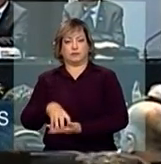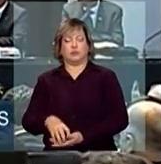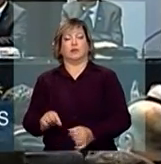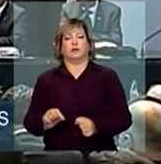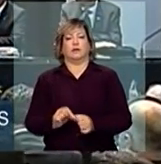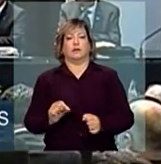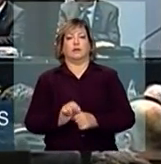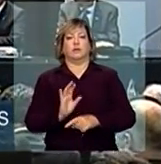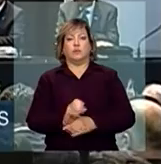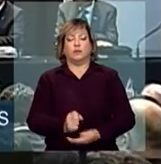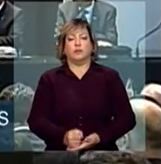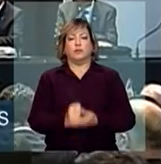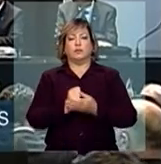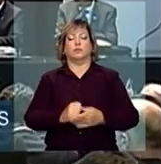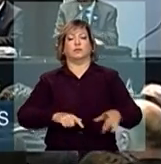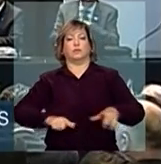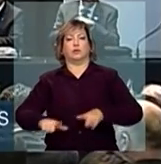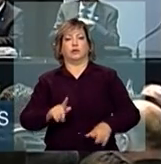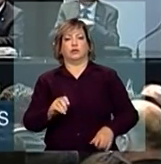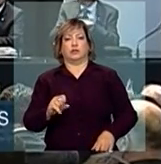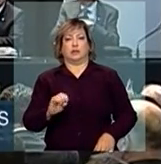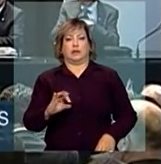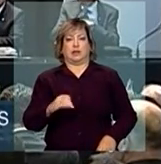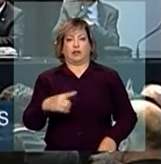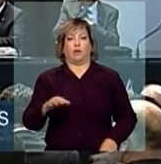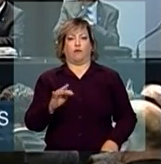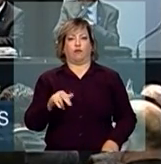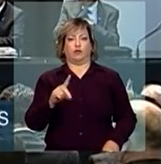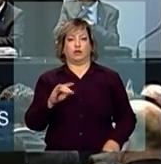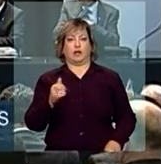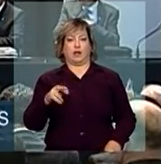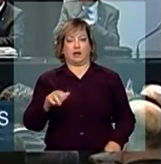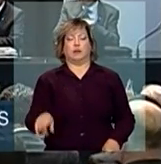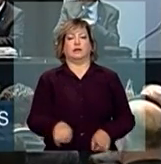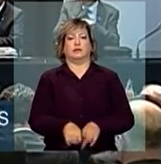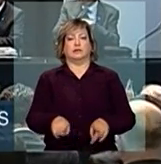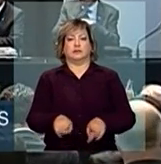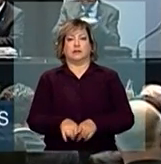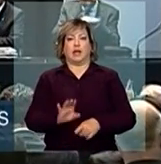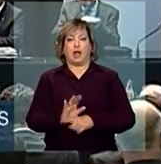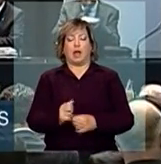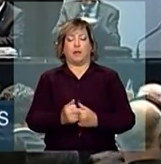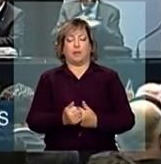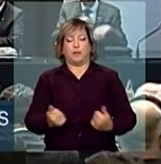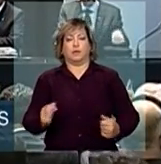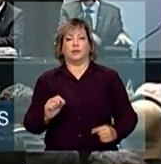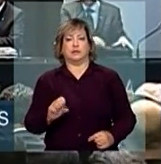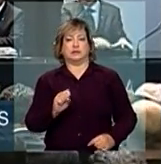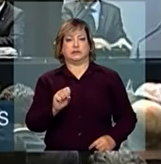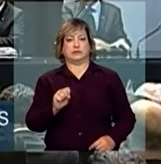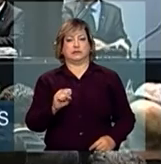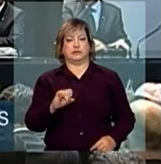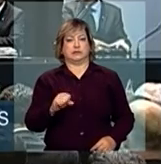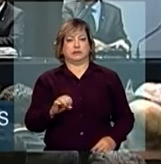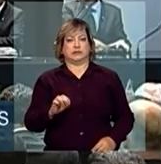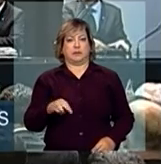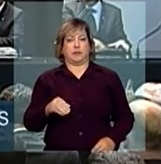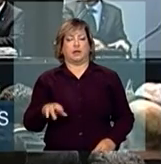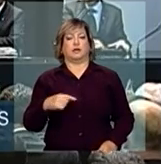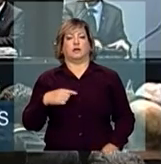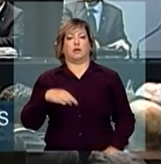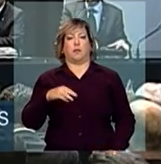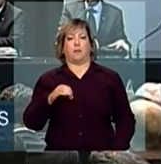dos instrumentos de gestão fundiária, apoio à sistemática de certificação de imóveis rurais